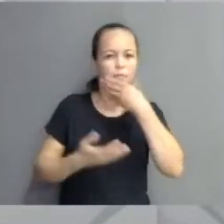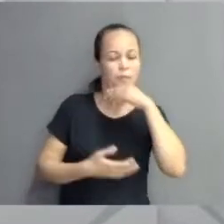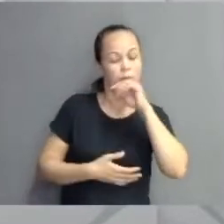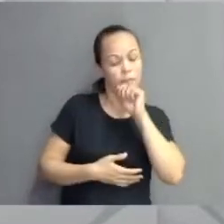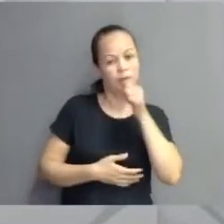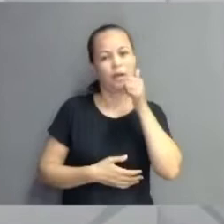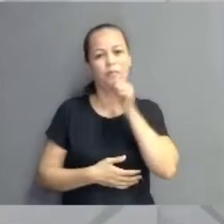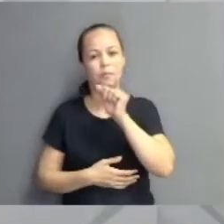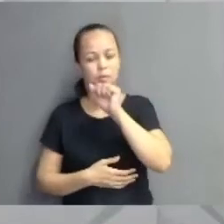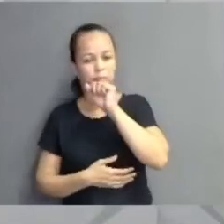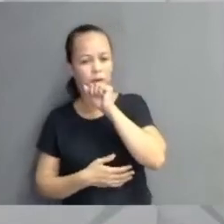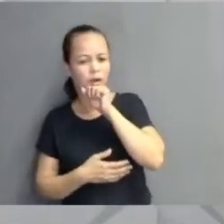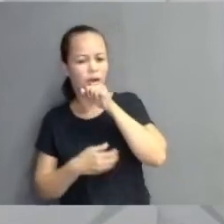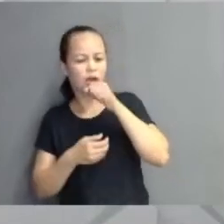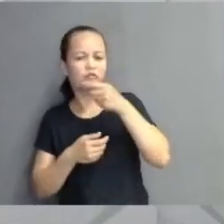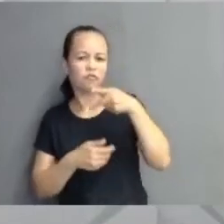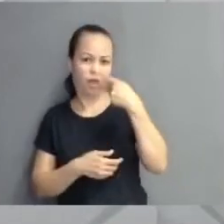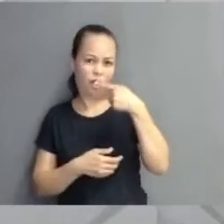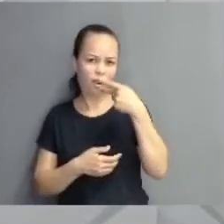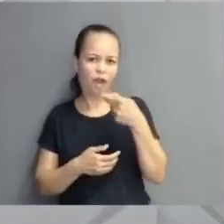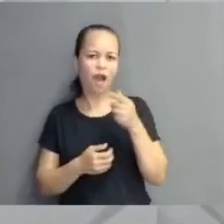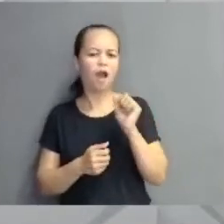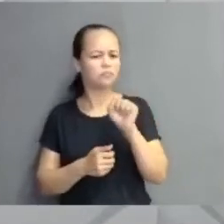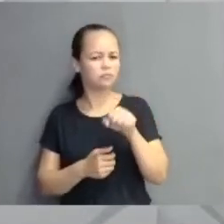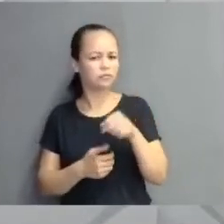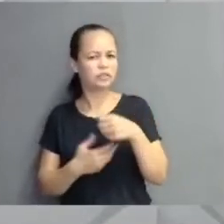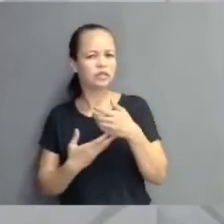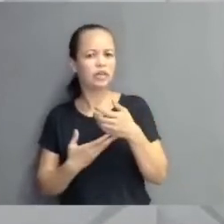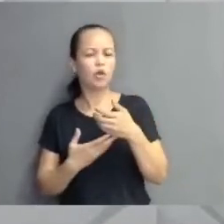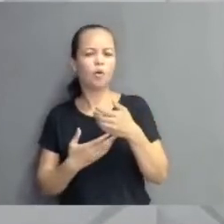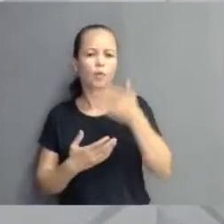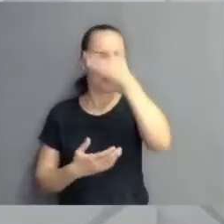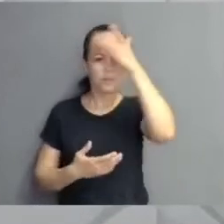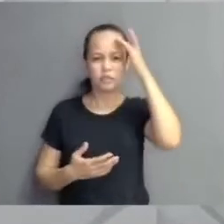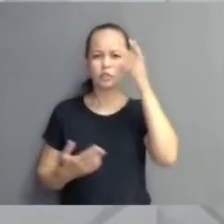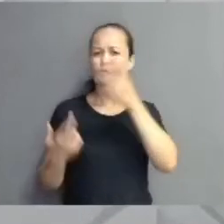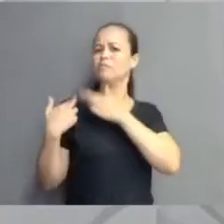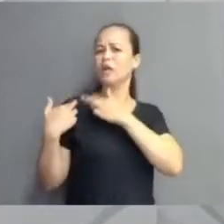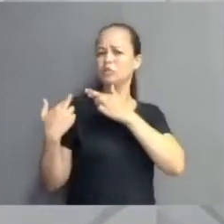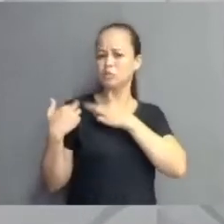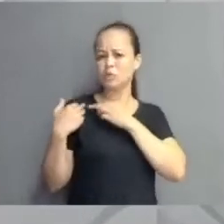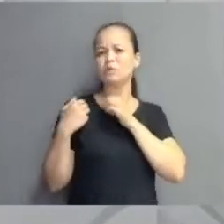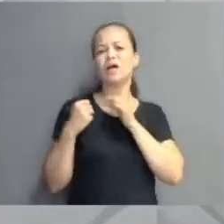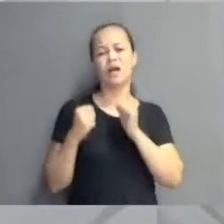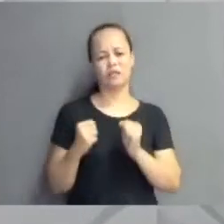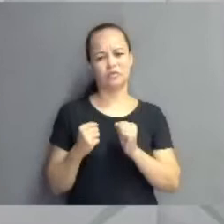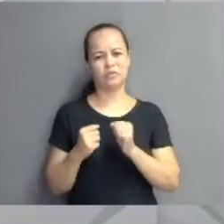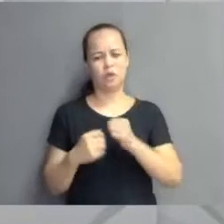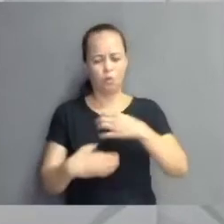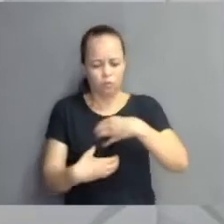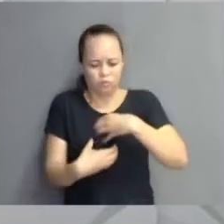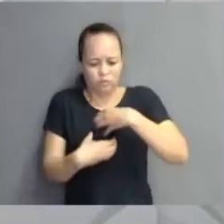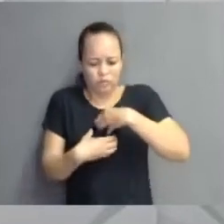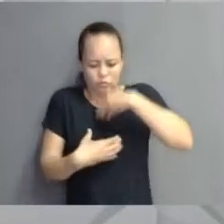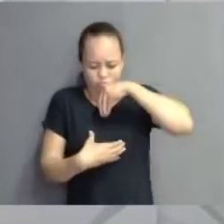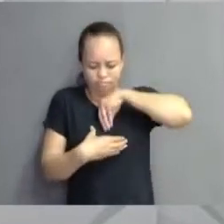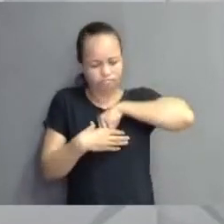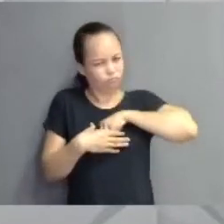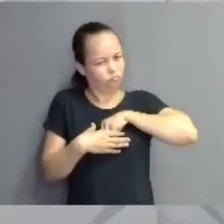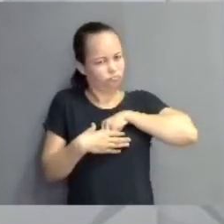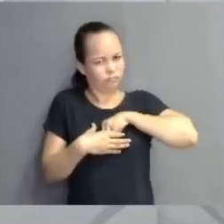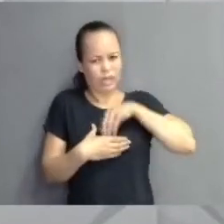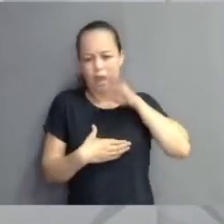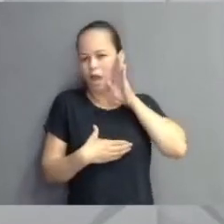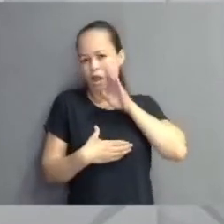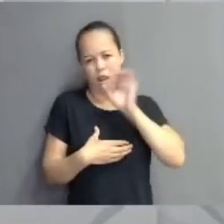pai para sua mãe ou para algum adulto que você conferir mas não guarda esse sentimento para você isso não